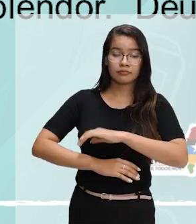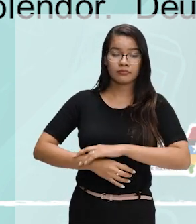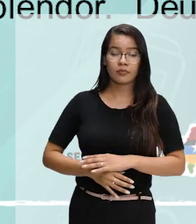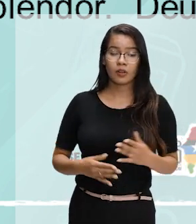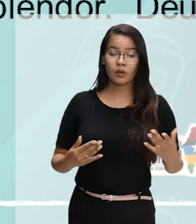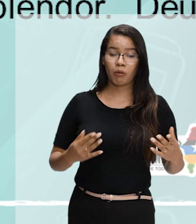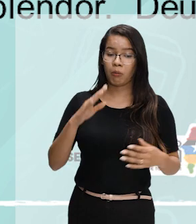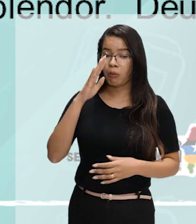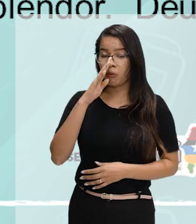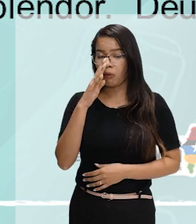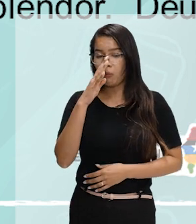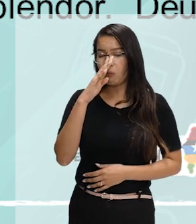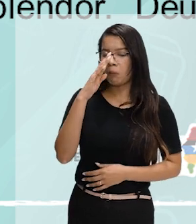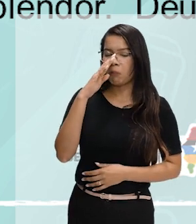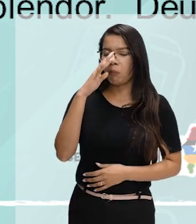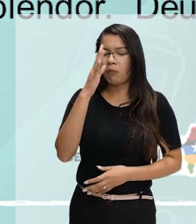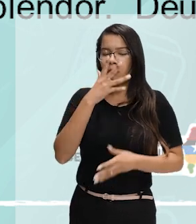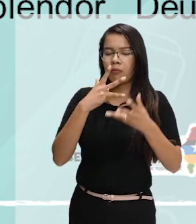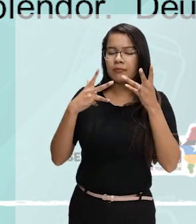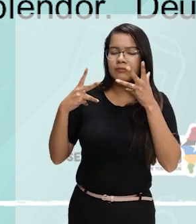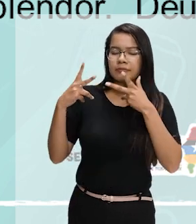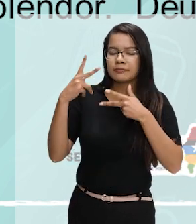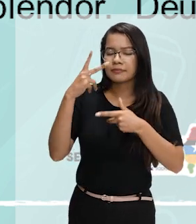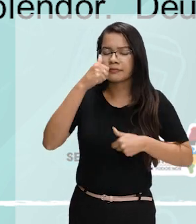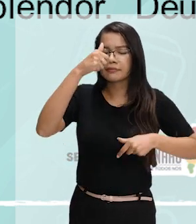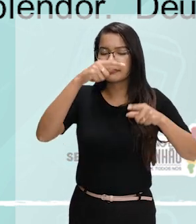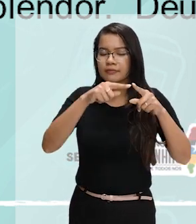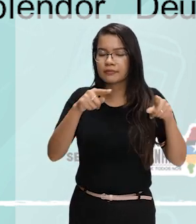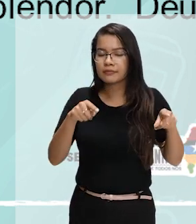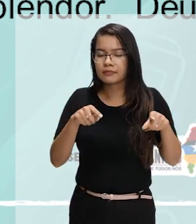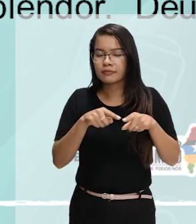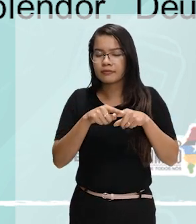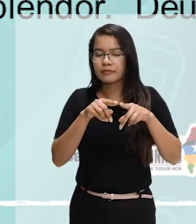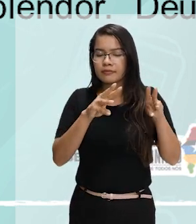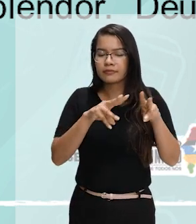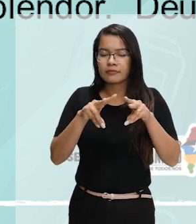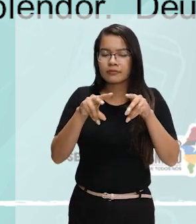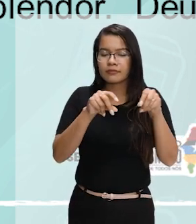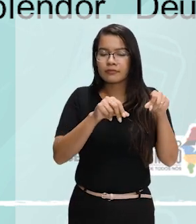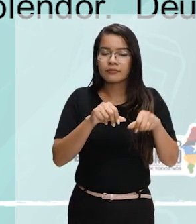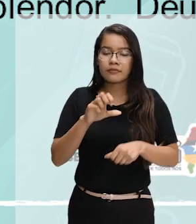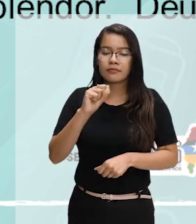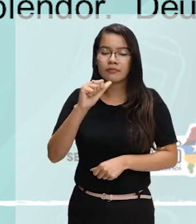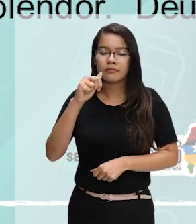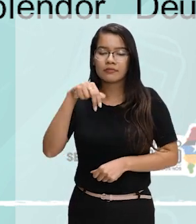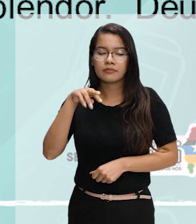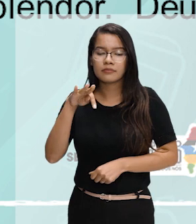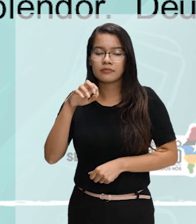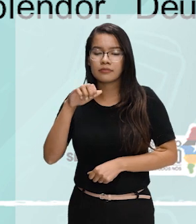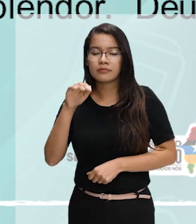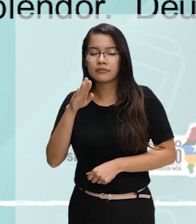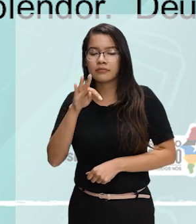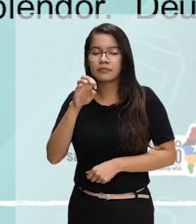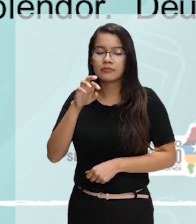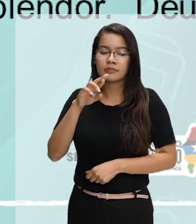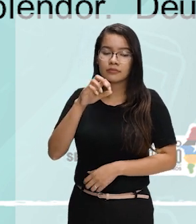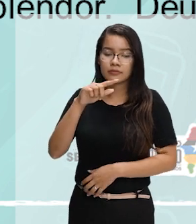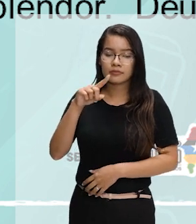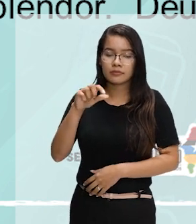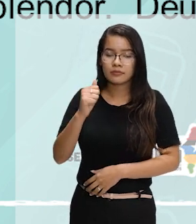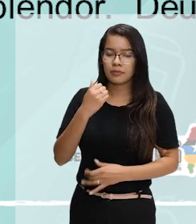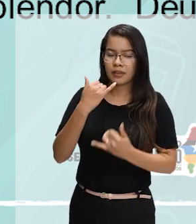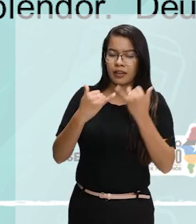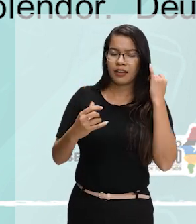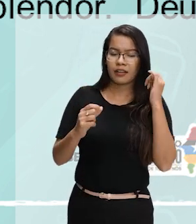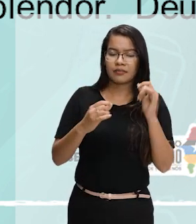Teresa, parecia-me que ela vivia ali exilada. Faltava o diadema, o trono, as galas, a